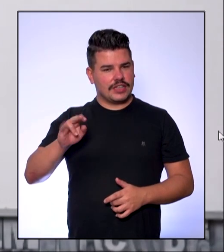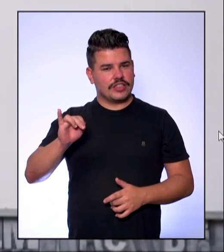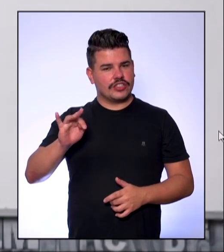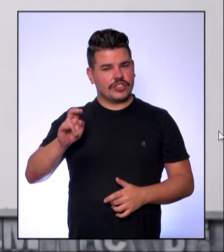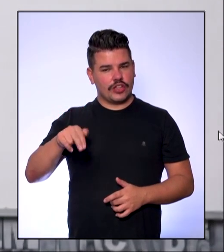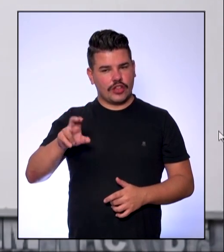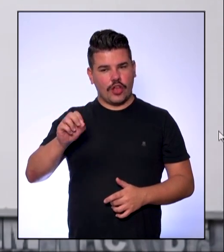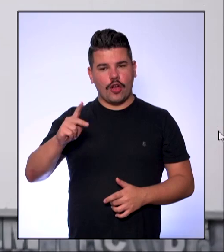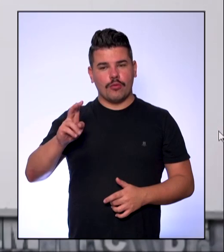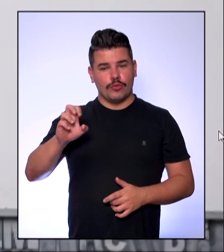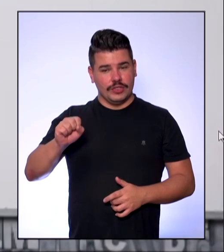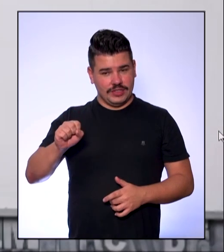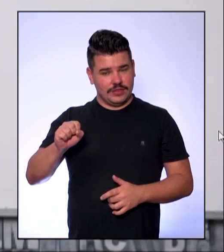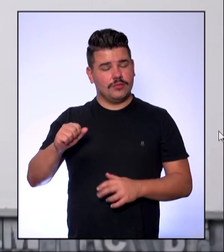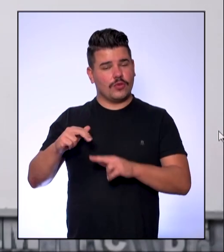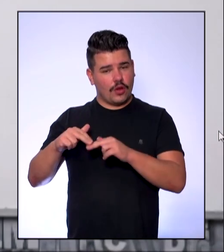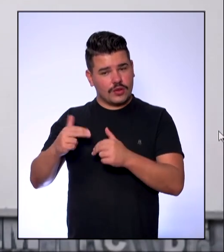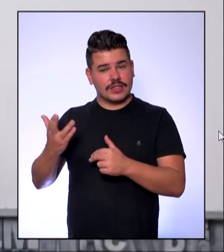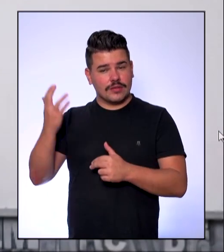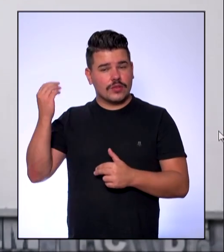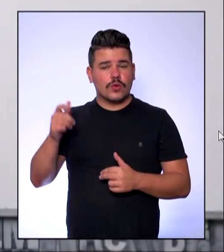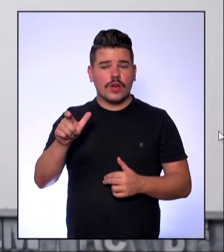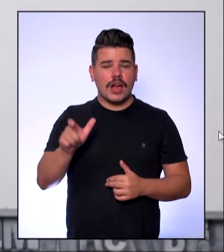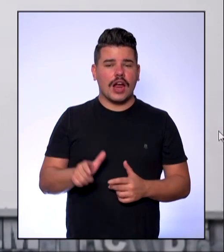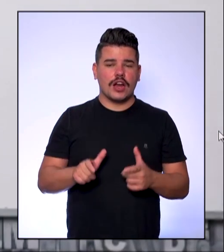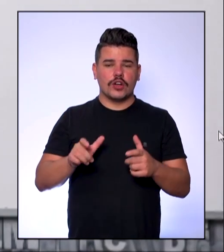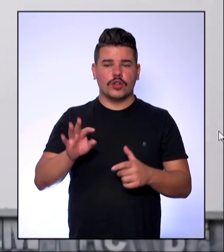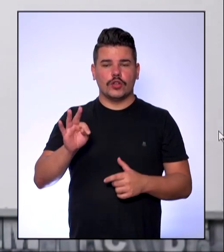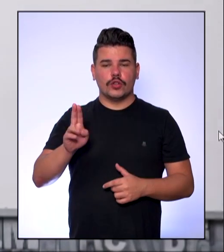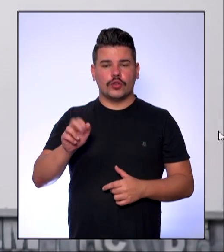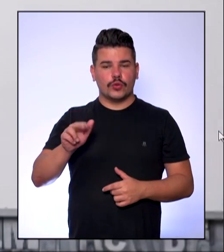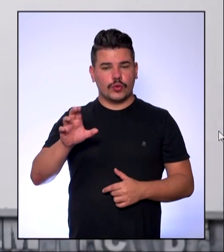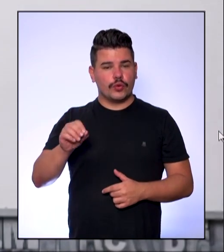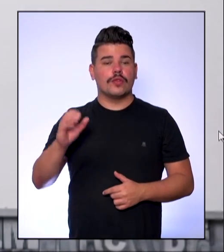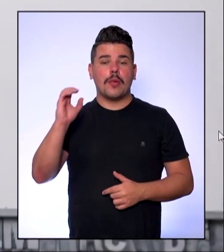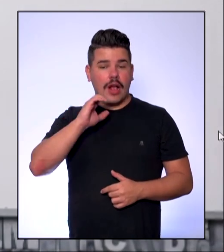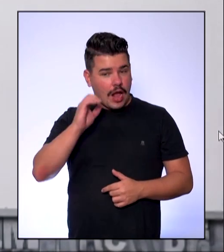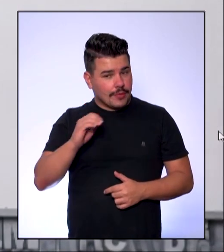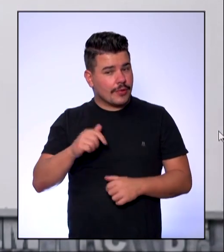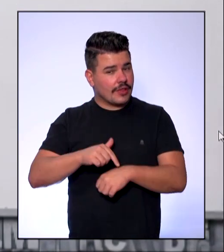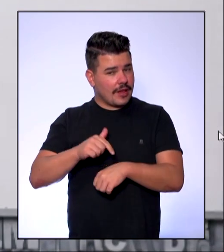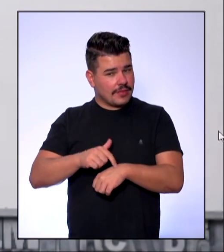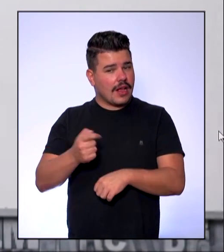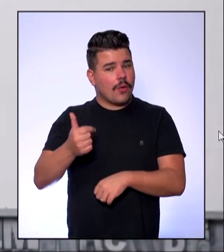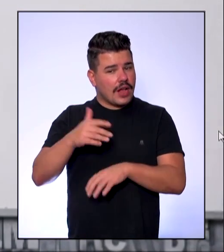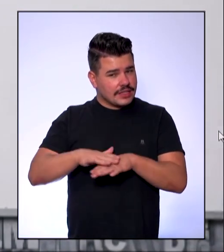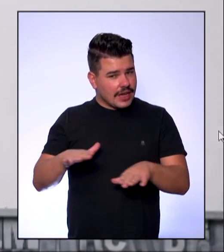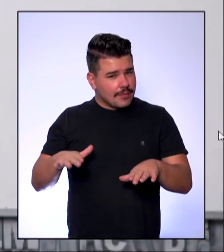Império Turco Otomano. Agora vamos seguir porque o nosso tempo está quase acabando.